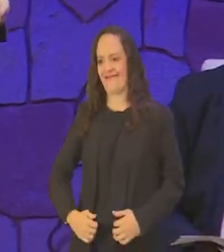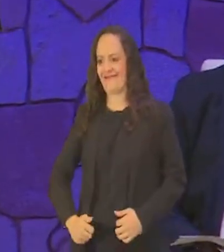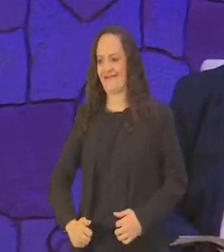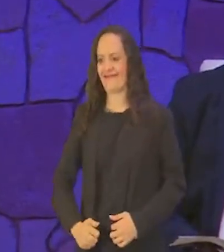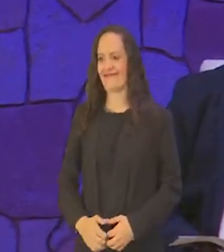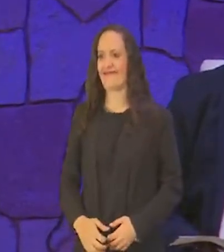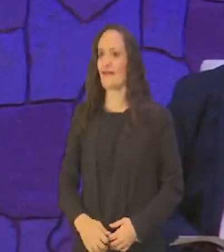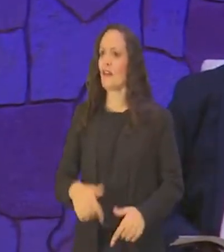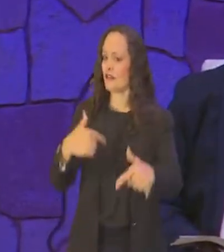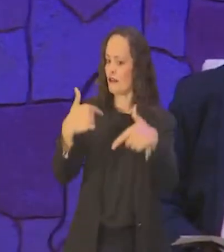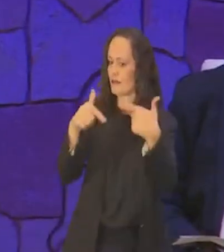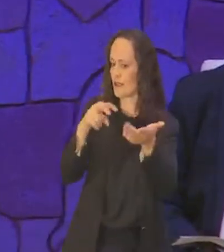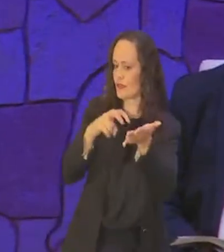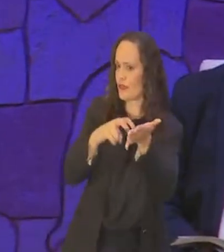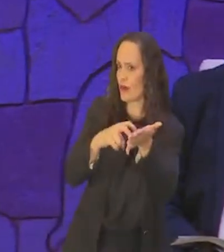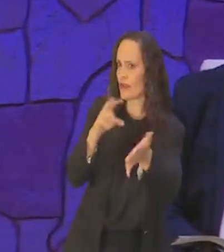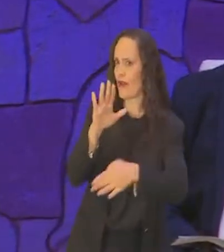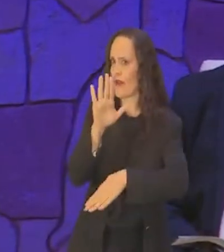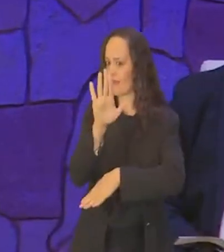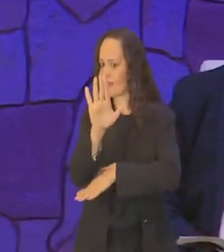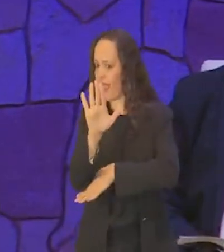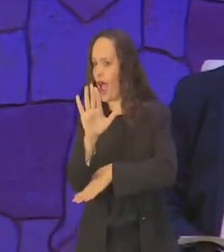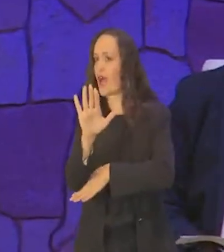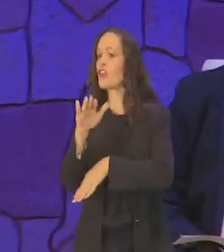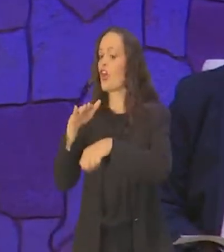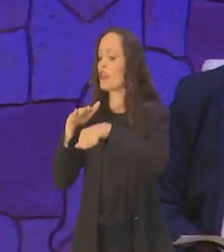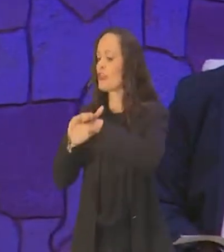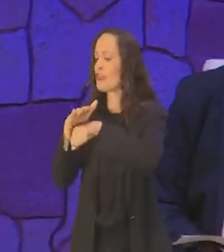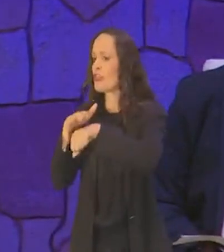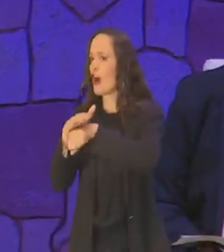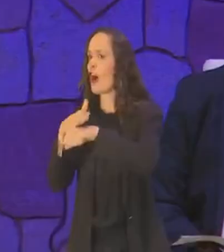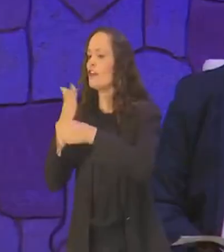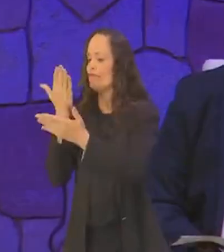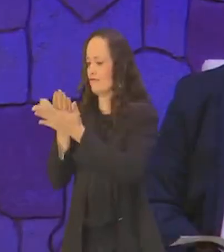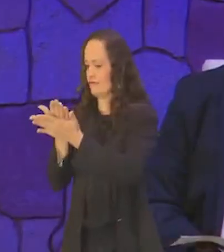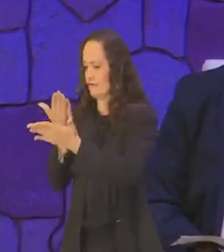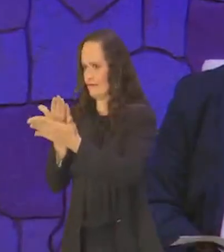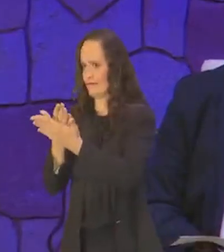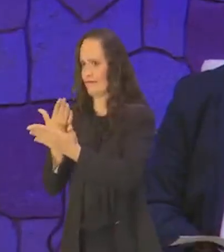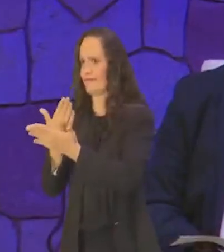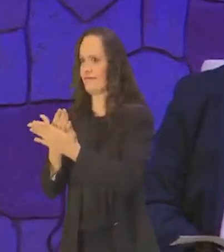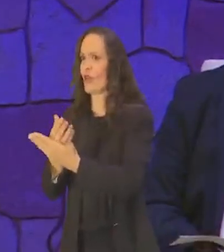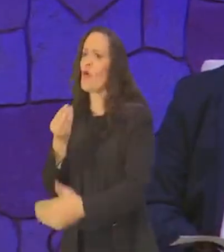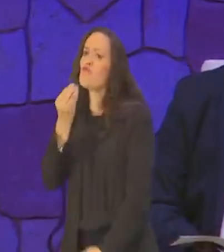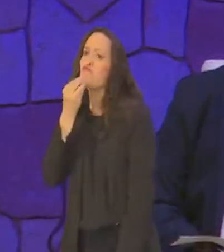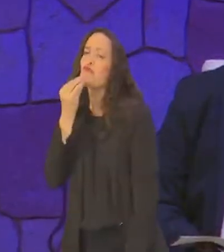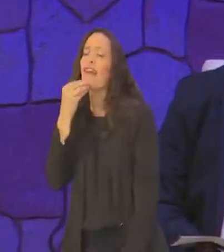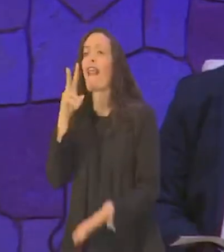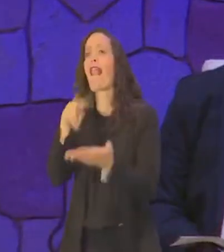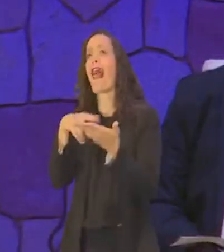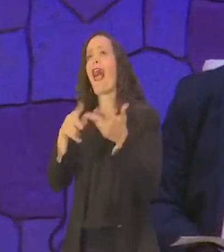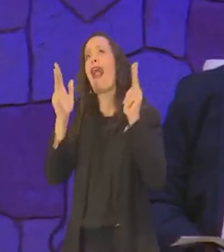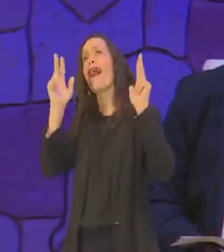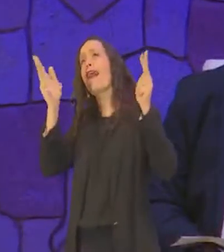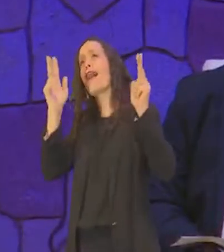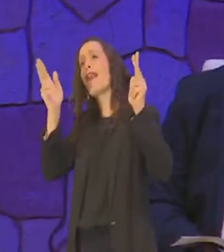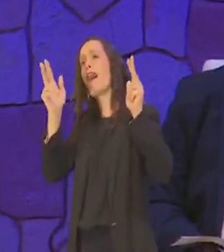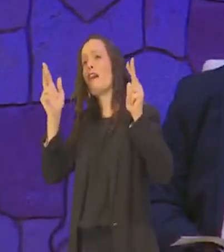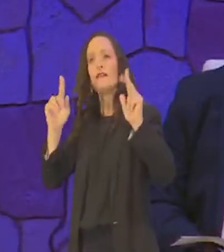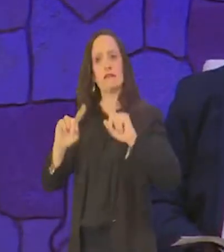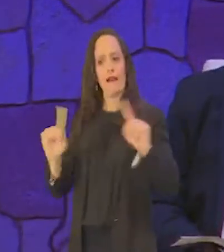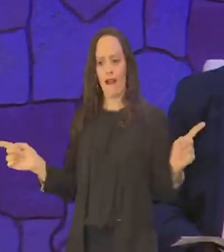Trabalhar de manhã, tarde, estudar à noite, enquanto eu queria estar lendo, enquanto eu queria estar fazendo outras coisas e pensando, por que isso?